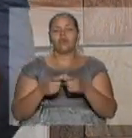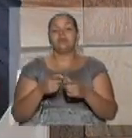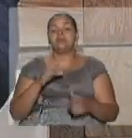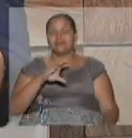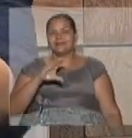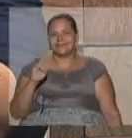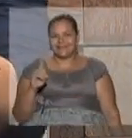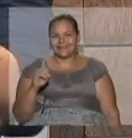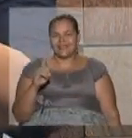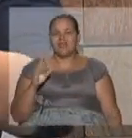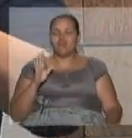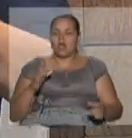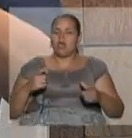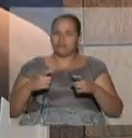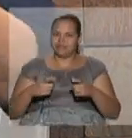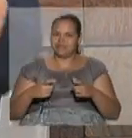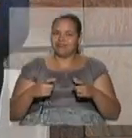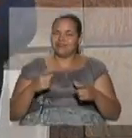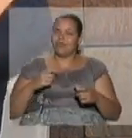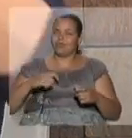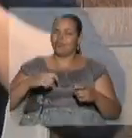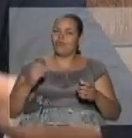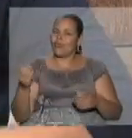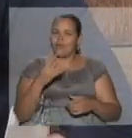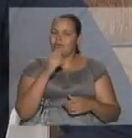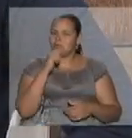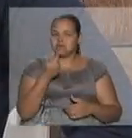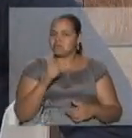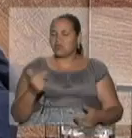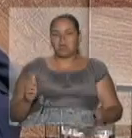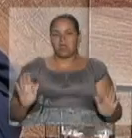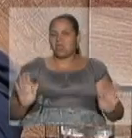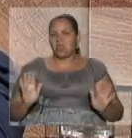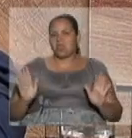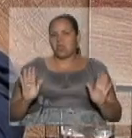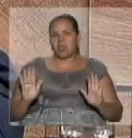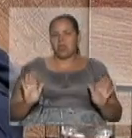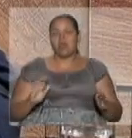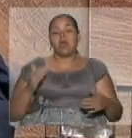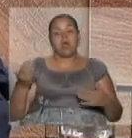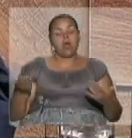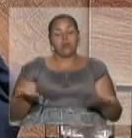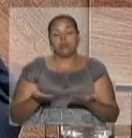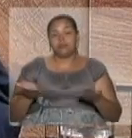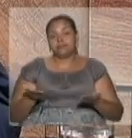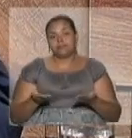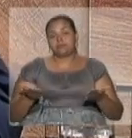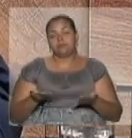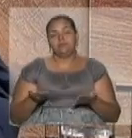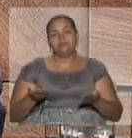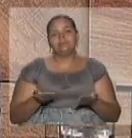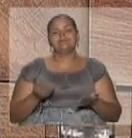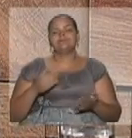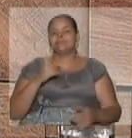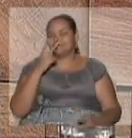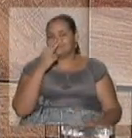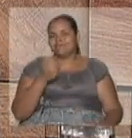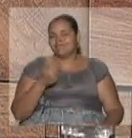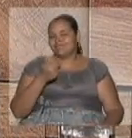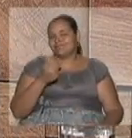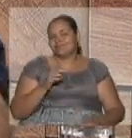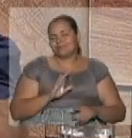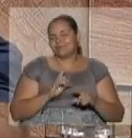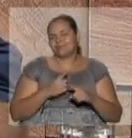o LP no caso, na época? Já saiu, isso não tem mais hoje, Não né? tem, ela passa a ser secundária nesse